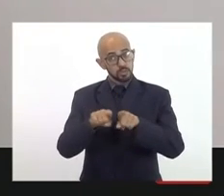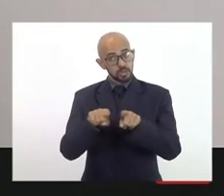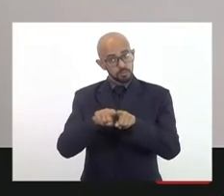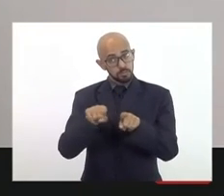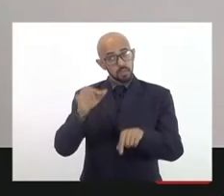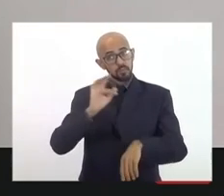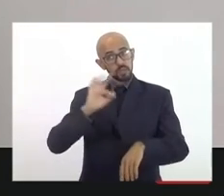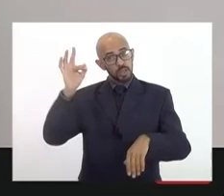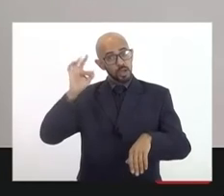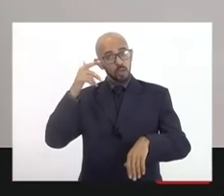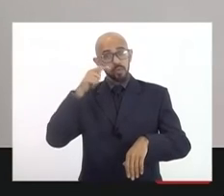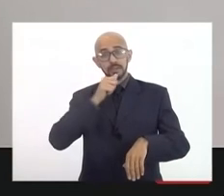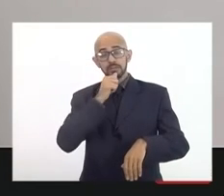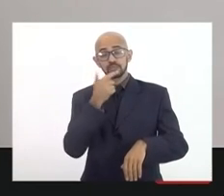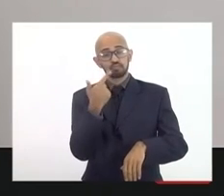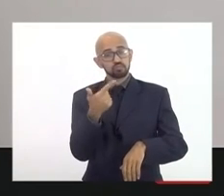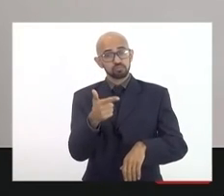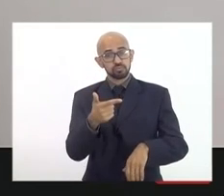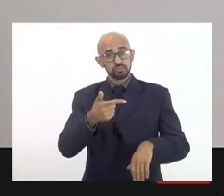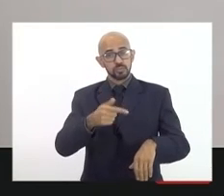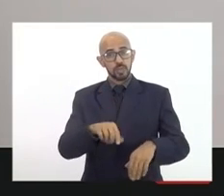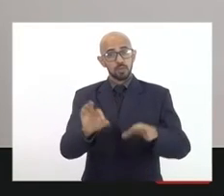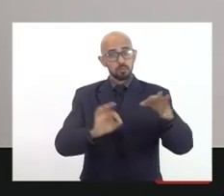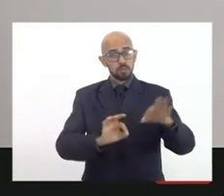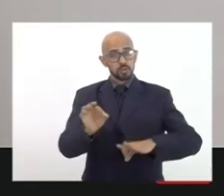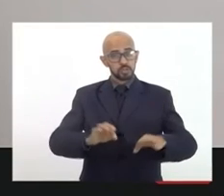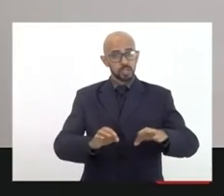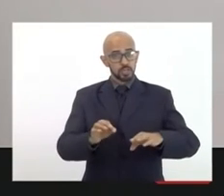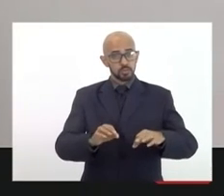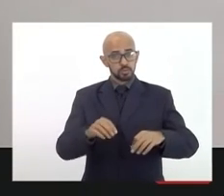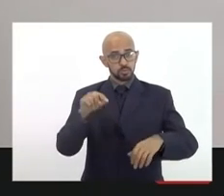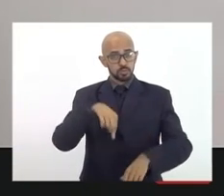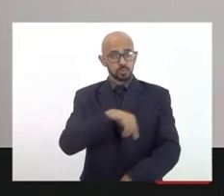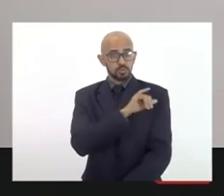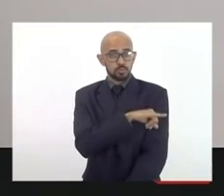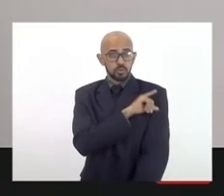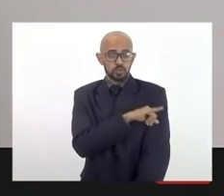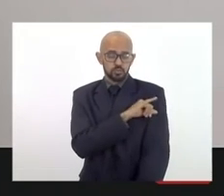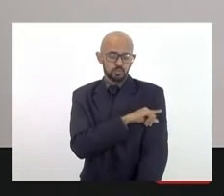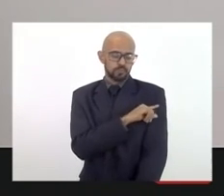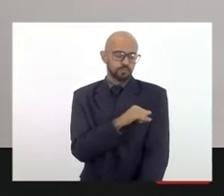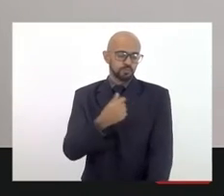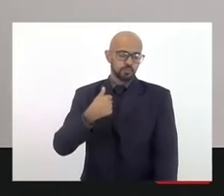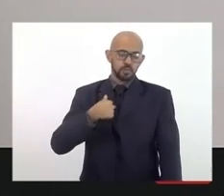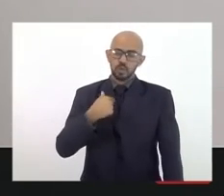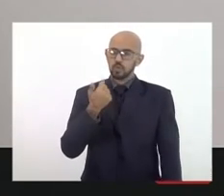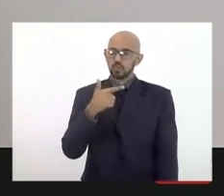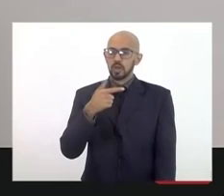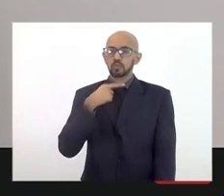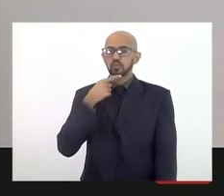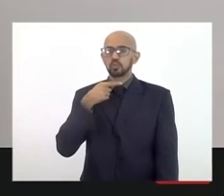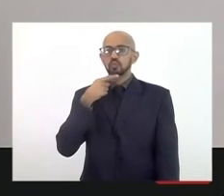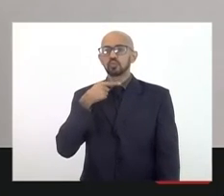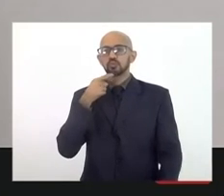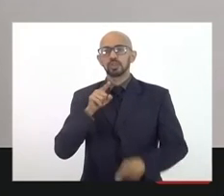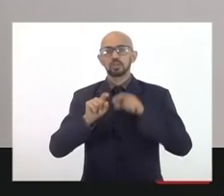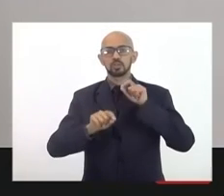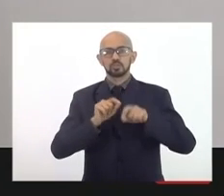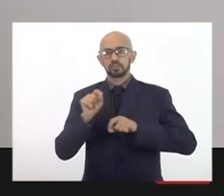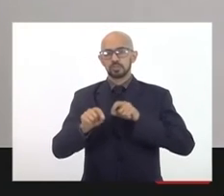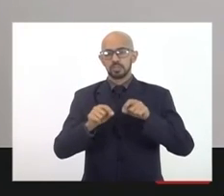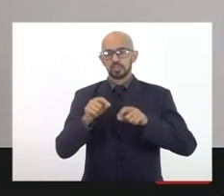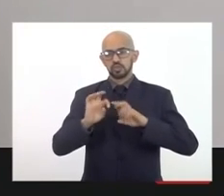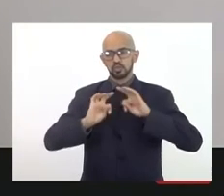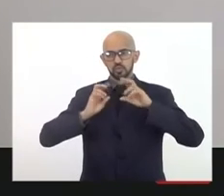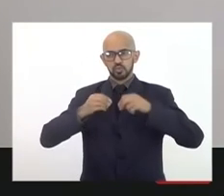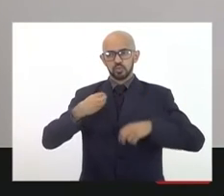grande projeto e fato estruturante para o Rio de Janeiro. Eu não tenho a mínima dúvida, pelo que já